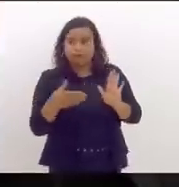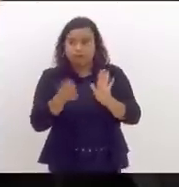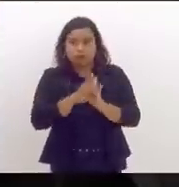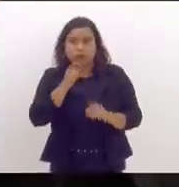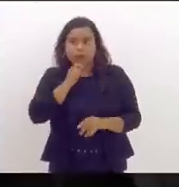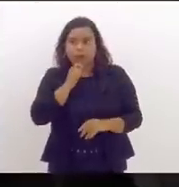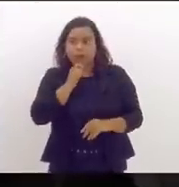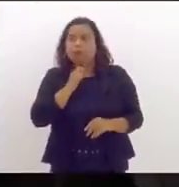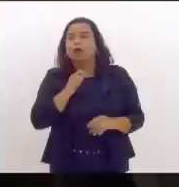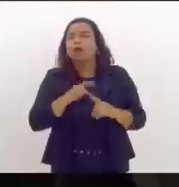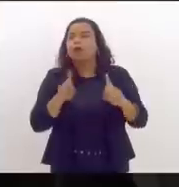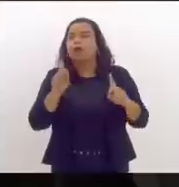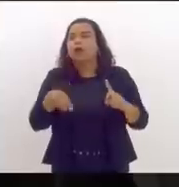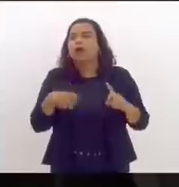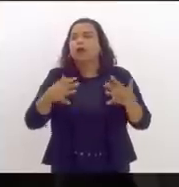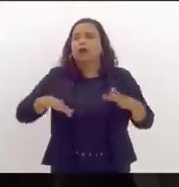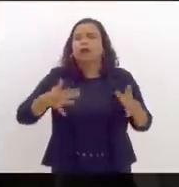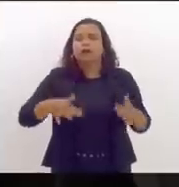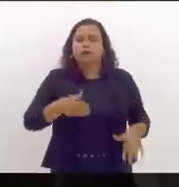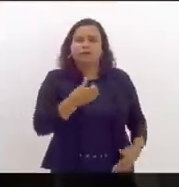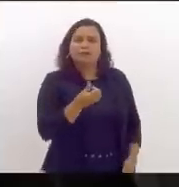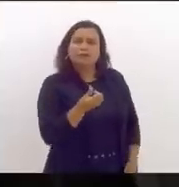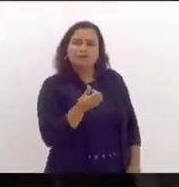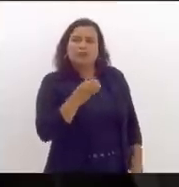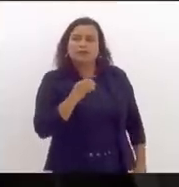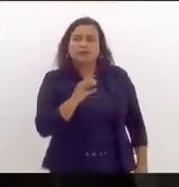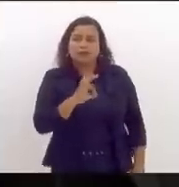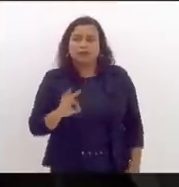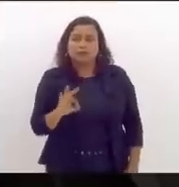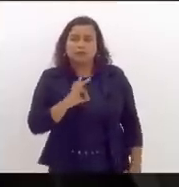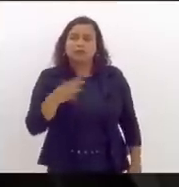seria na ordem de 60%